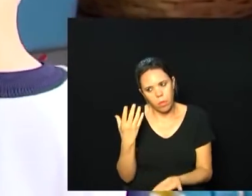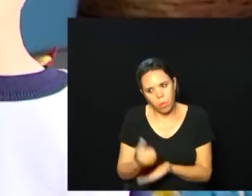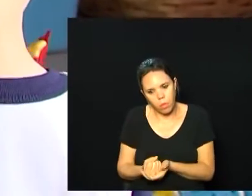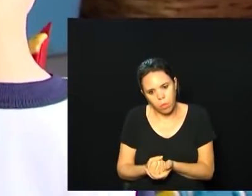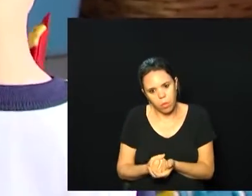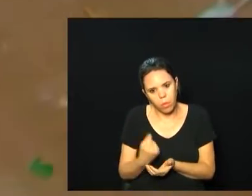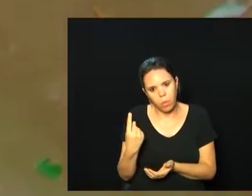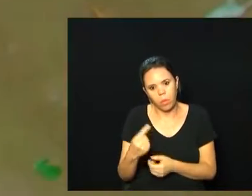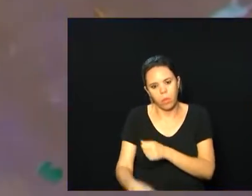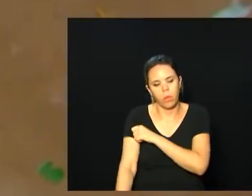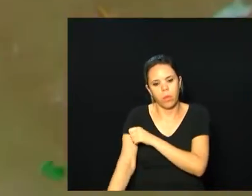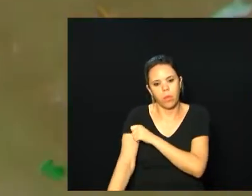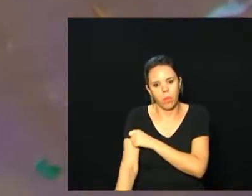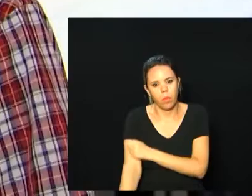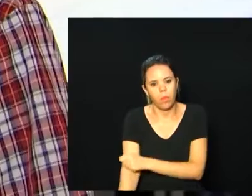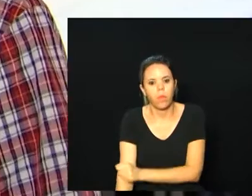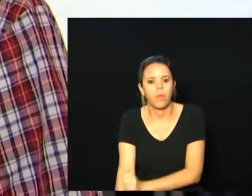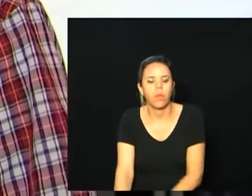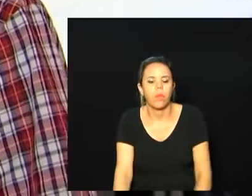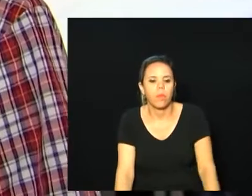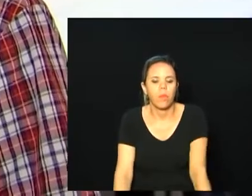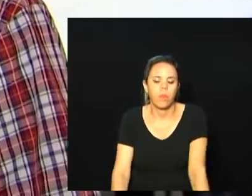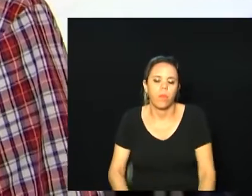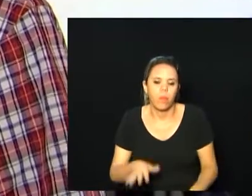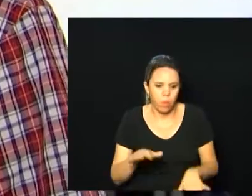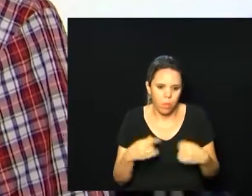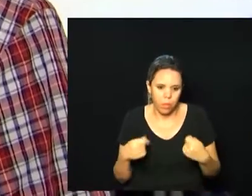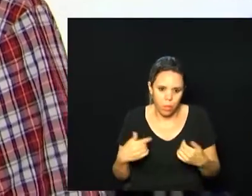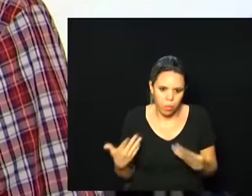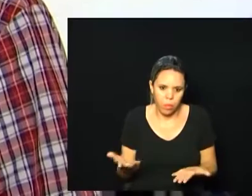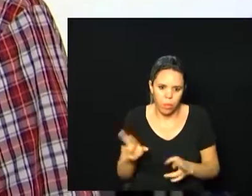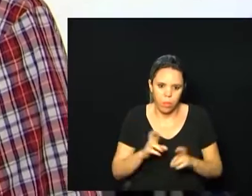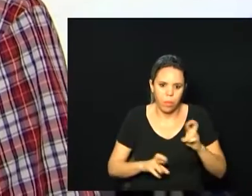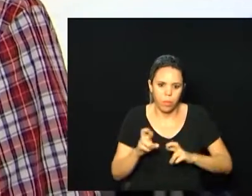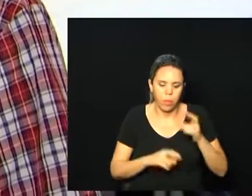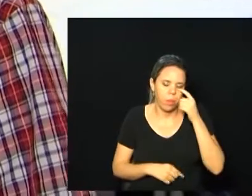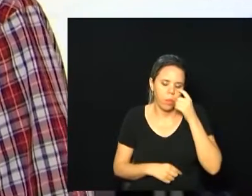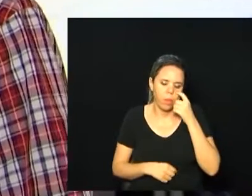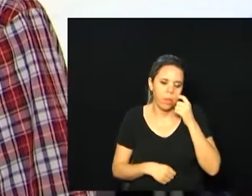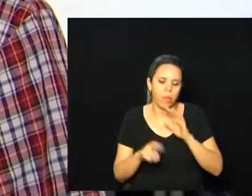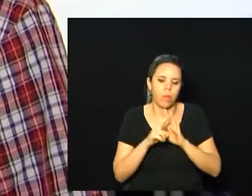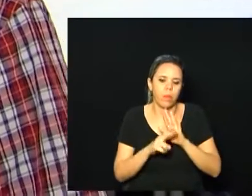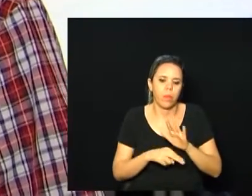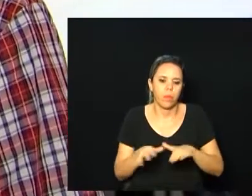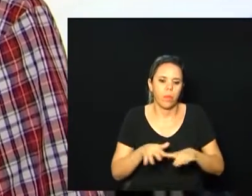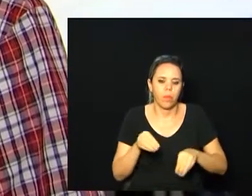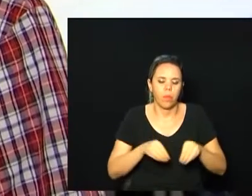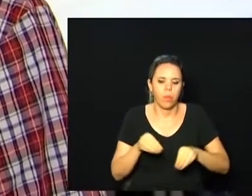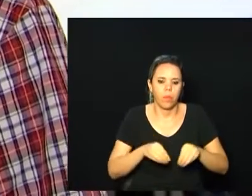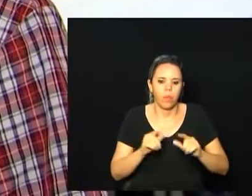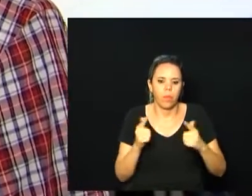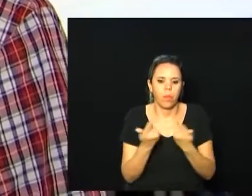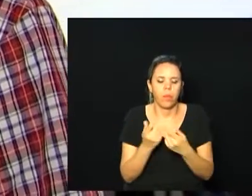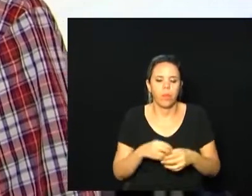por cada aluno pelas instituições. Talvez seja necessário rever essas regras de montagem dos